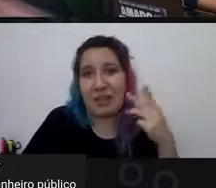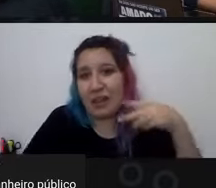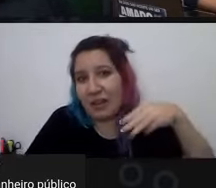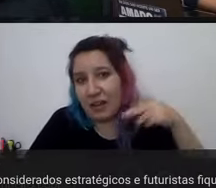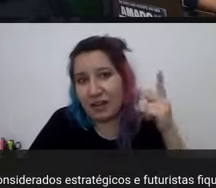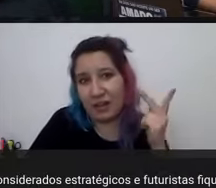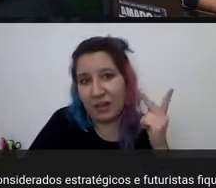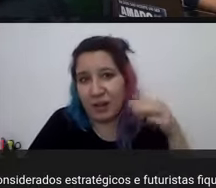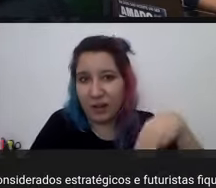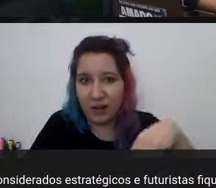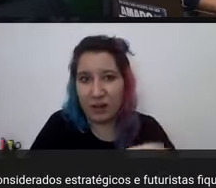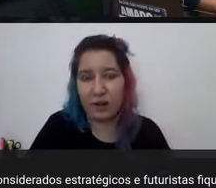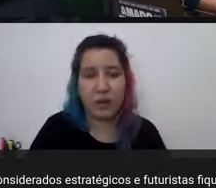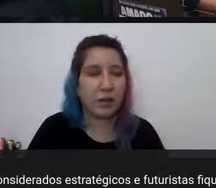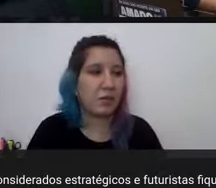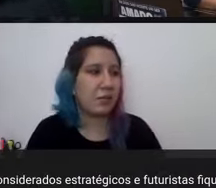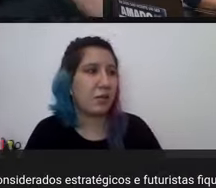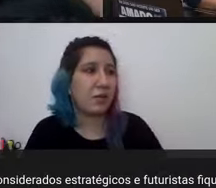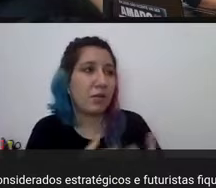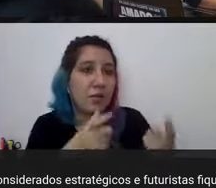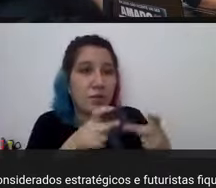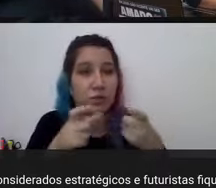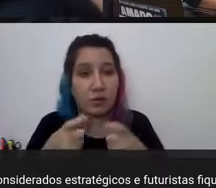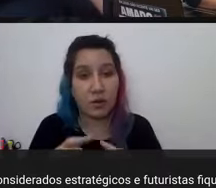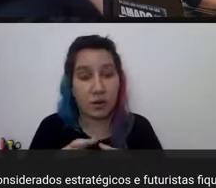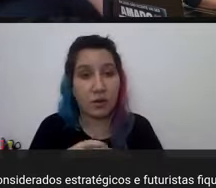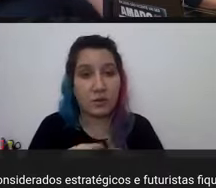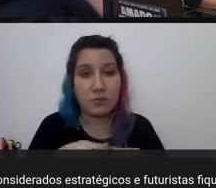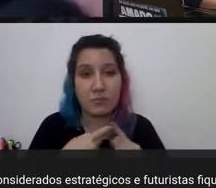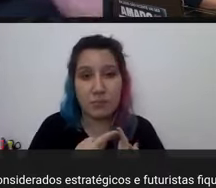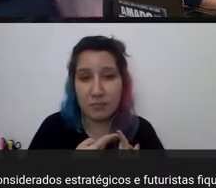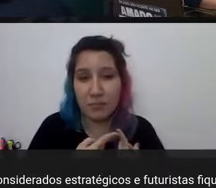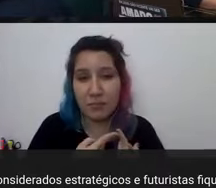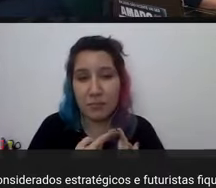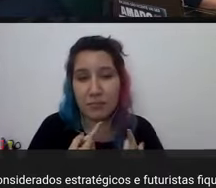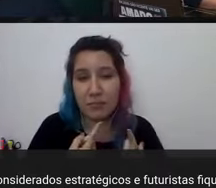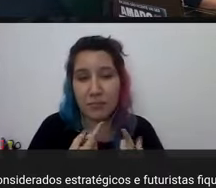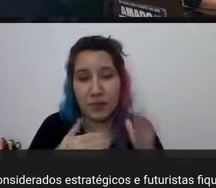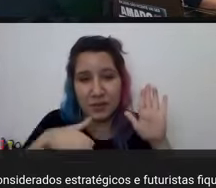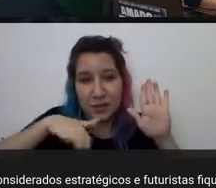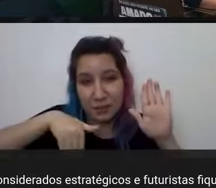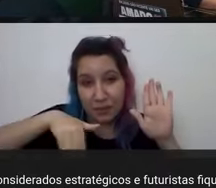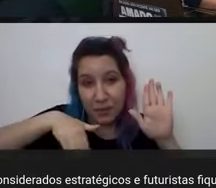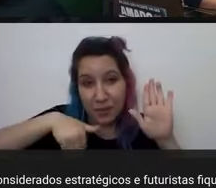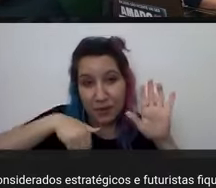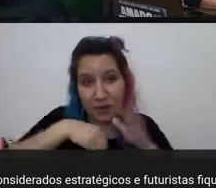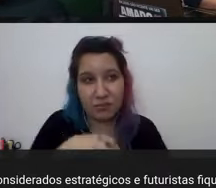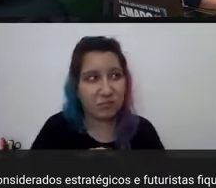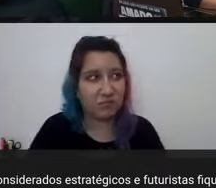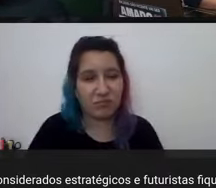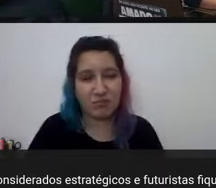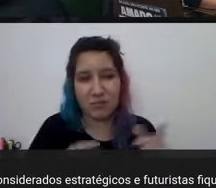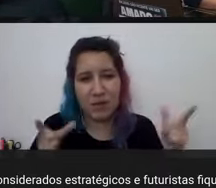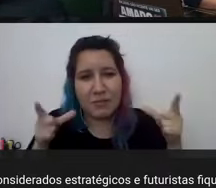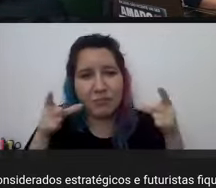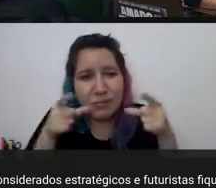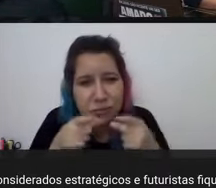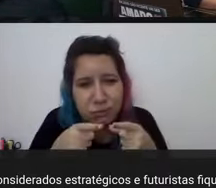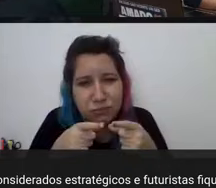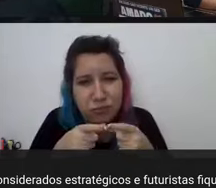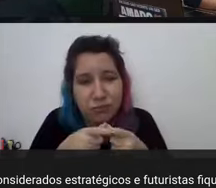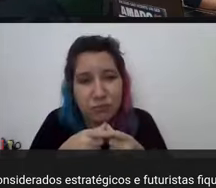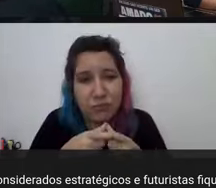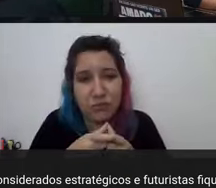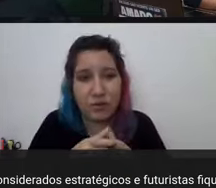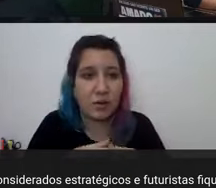temos os parques, né? O Xixová e Japuí, né? Mas, assim, as praias urbanas, nós temos uns 3 quilômetros, a cidade hoje